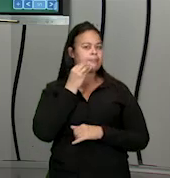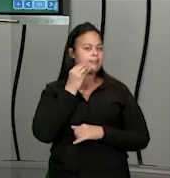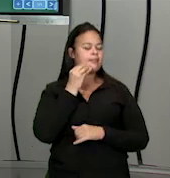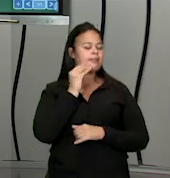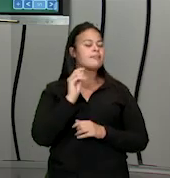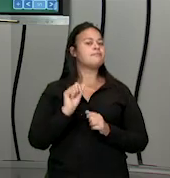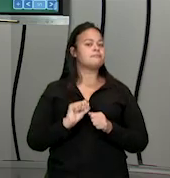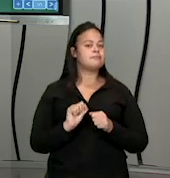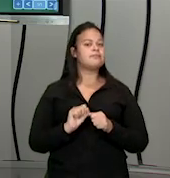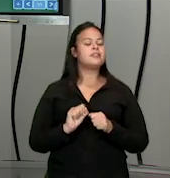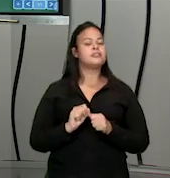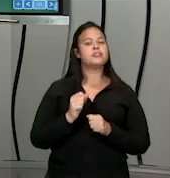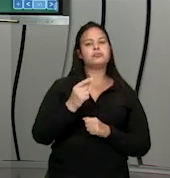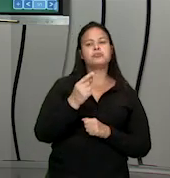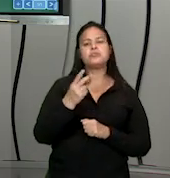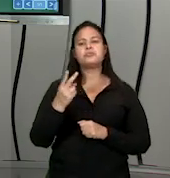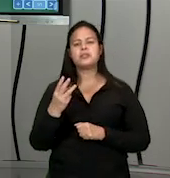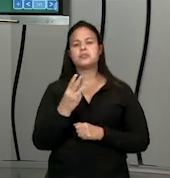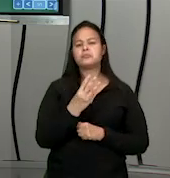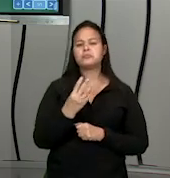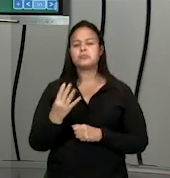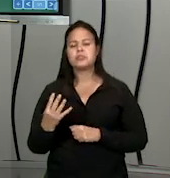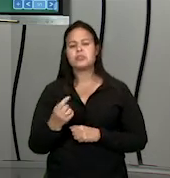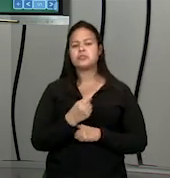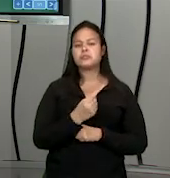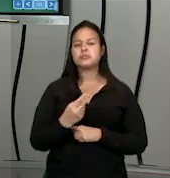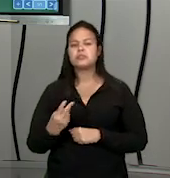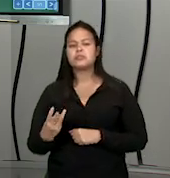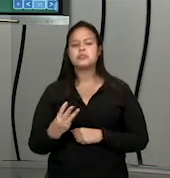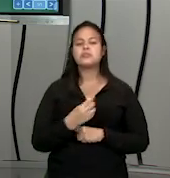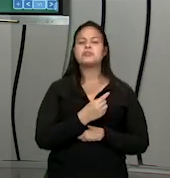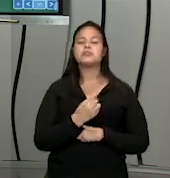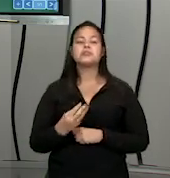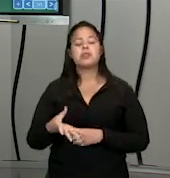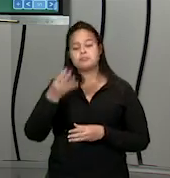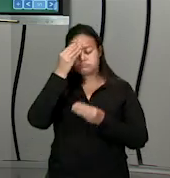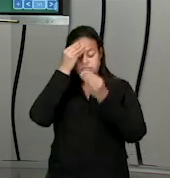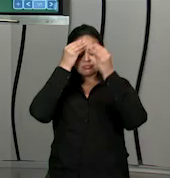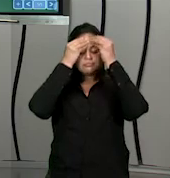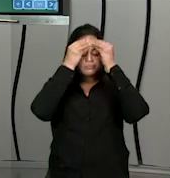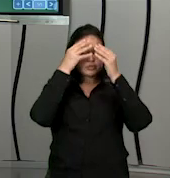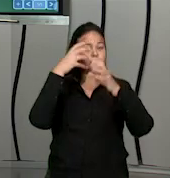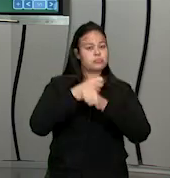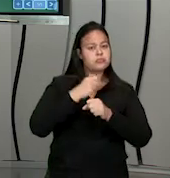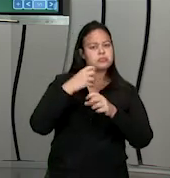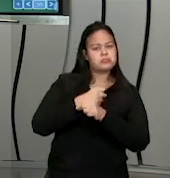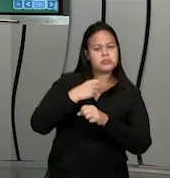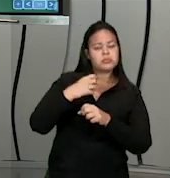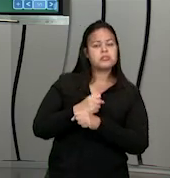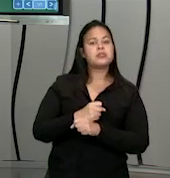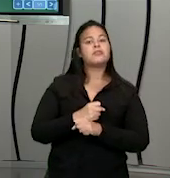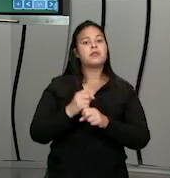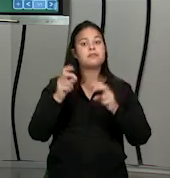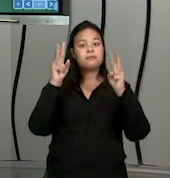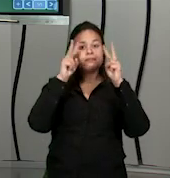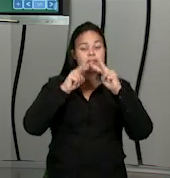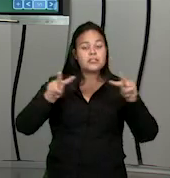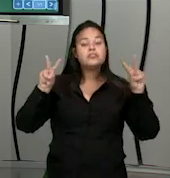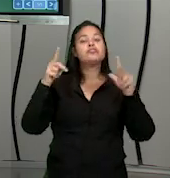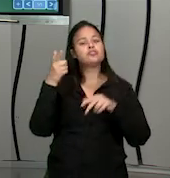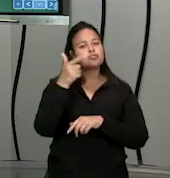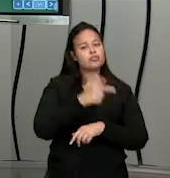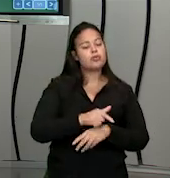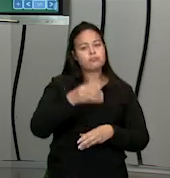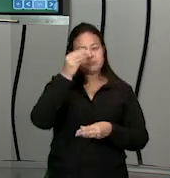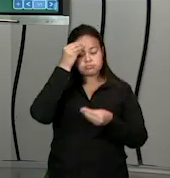fazer 1, 2, 3, 1, 2, 3, tudo de cabeça, colocar esses valores somando, assista a aula de novo e tenta fazer isso aí